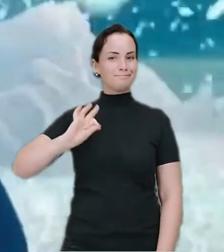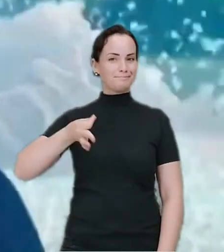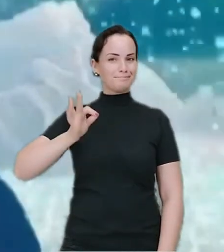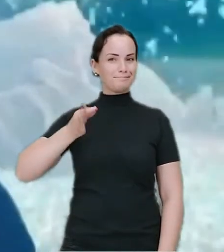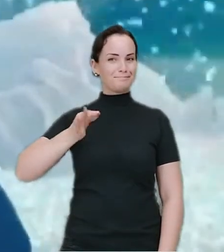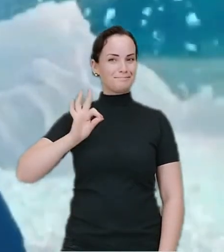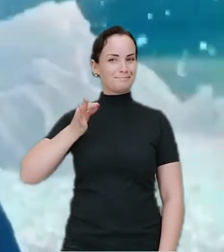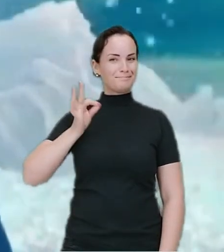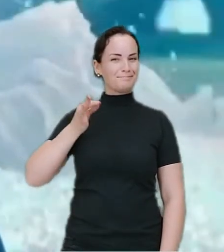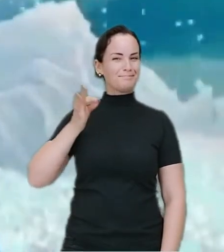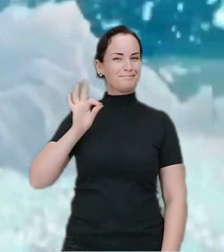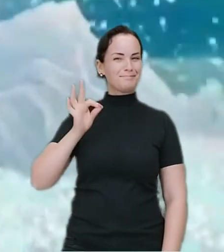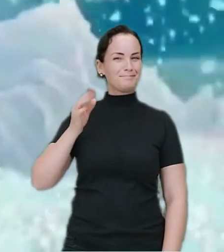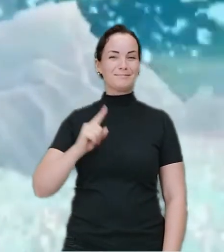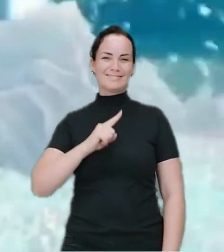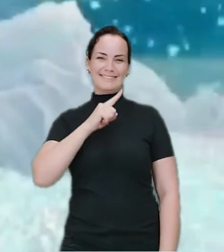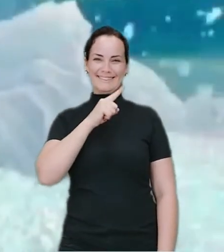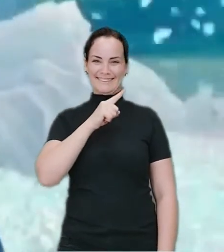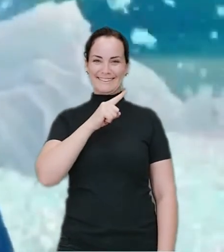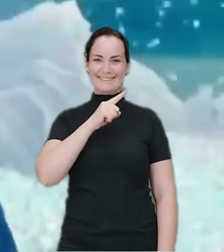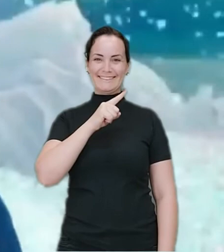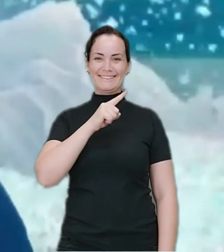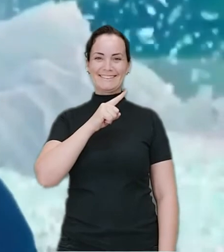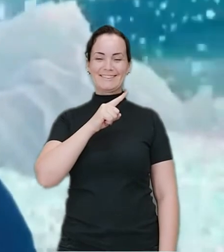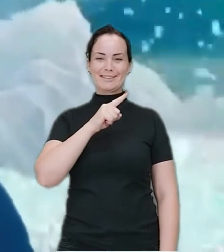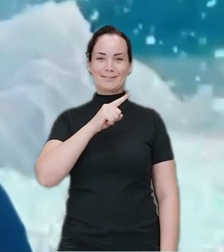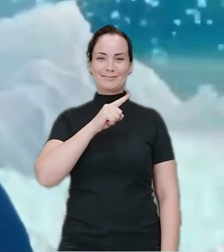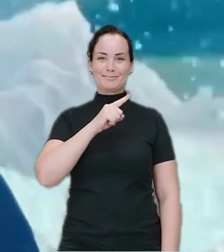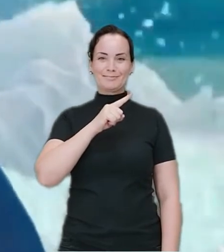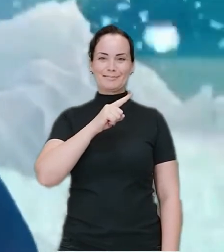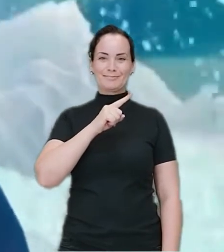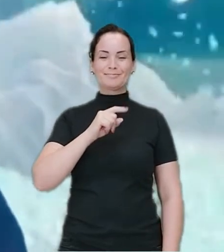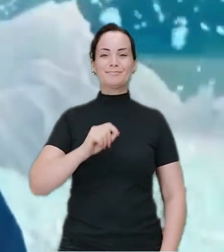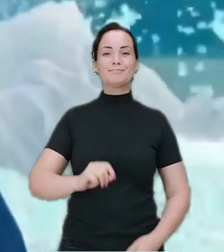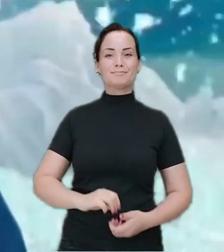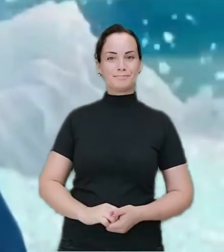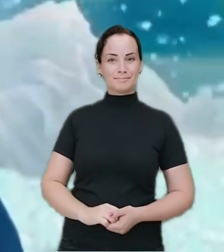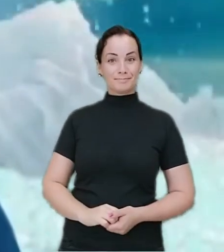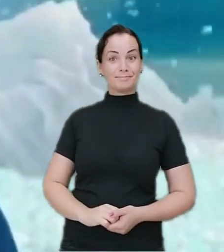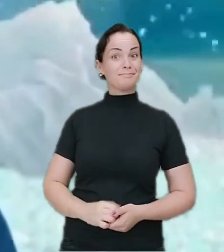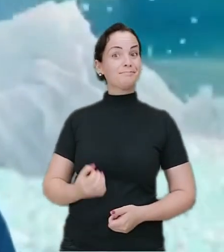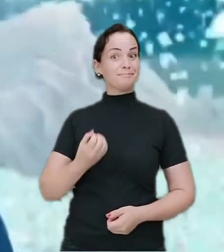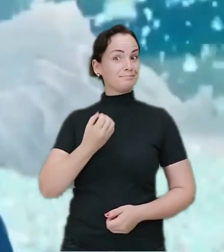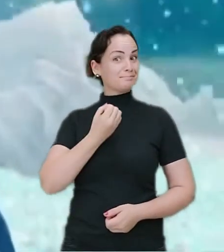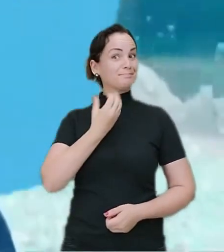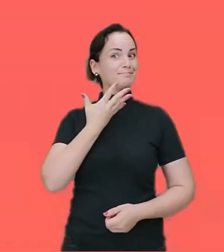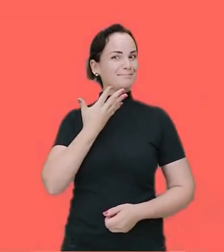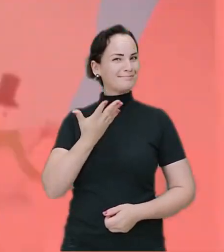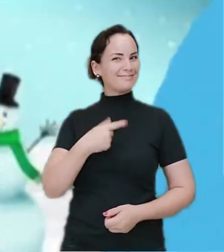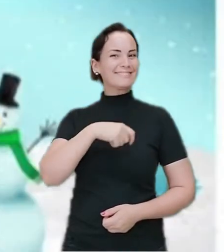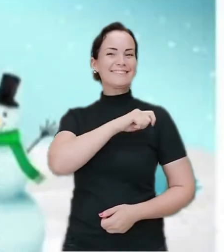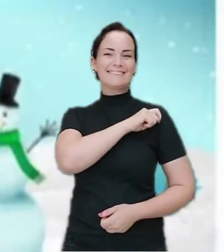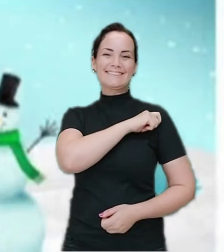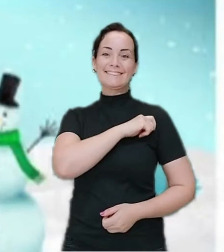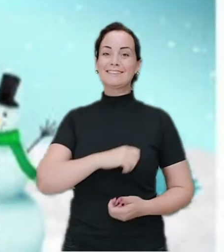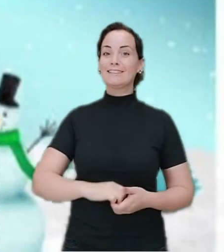Yes, great. I am in winter. Very good,